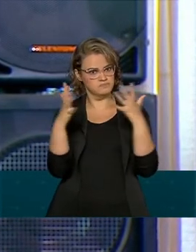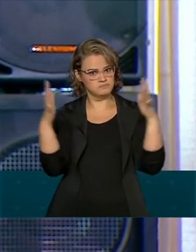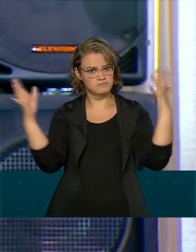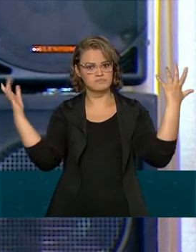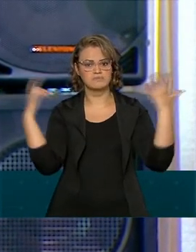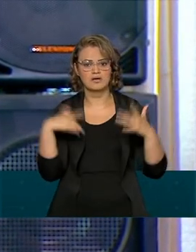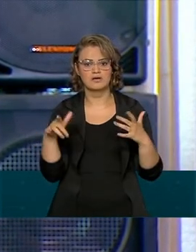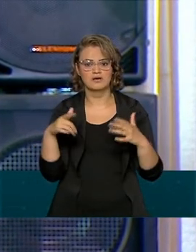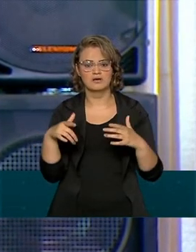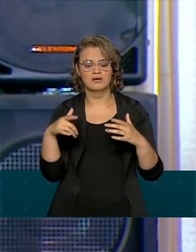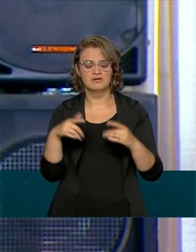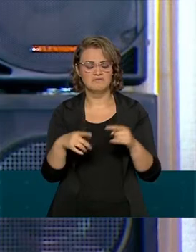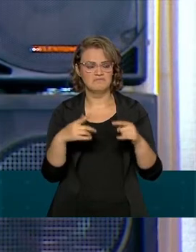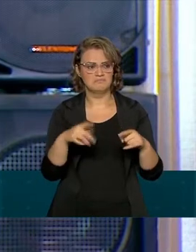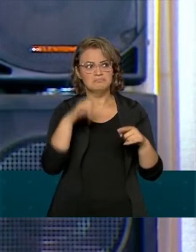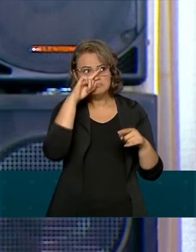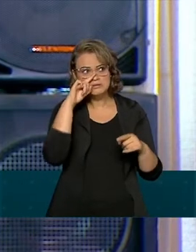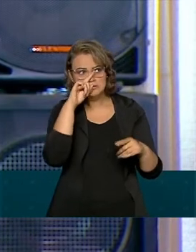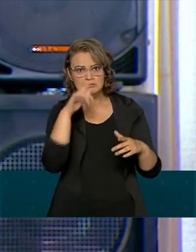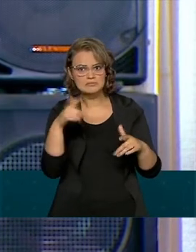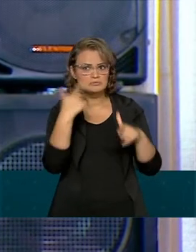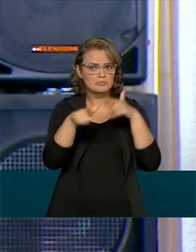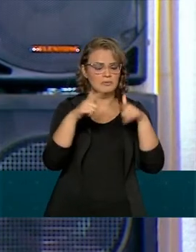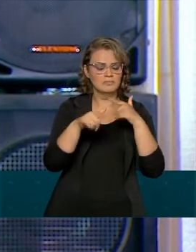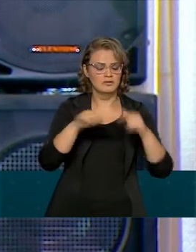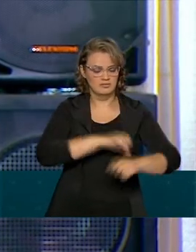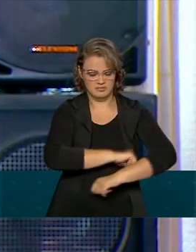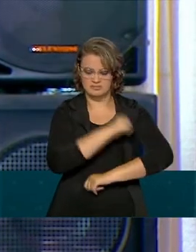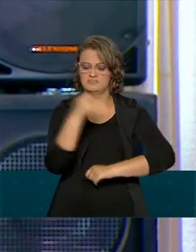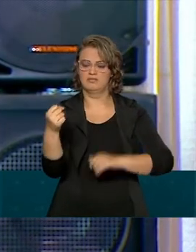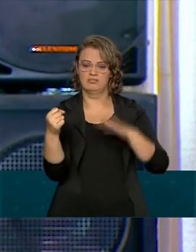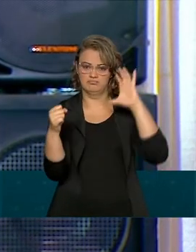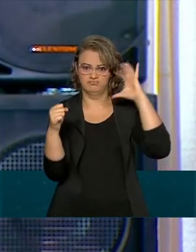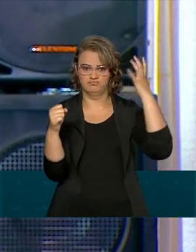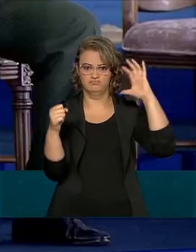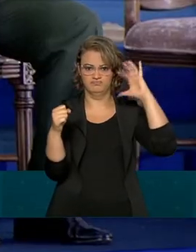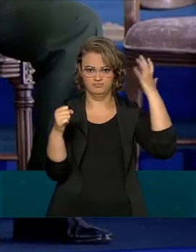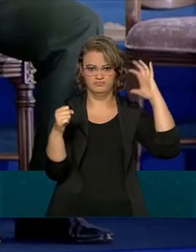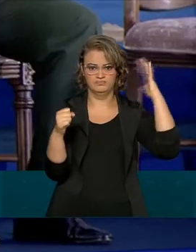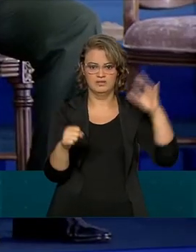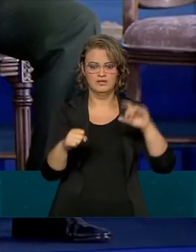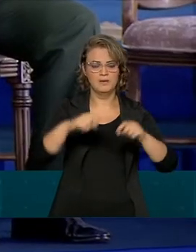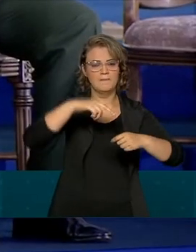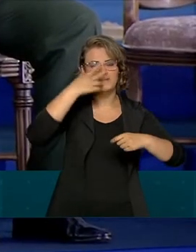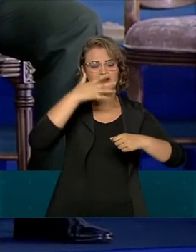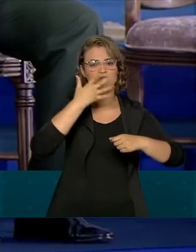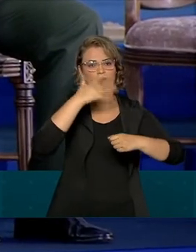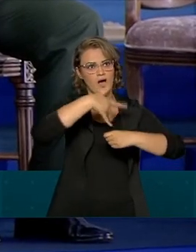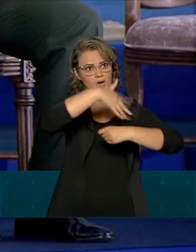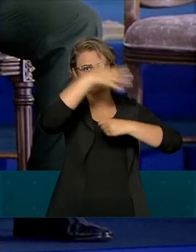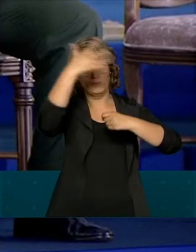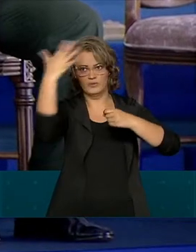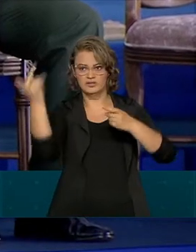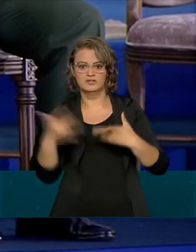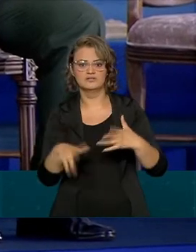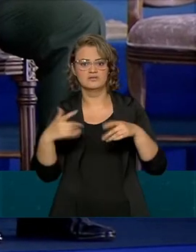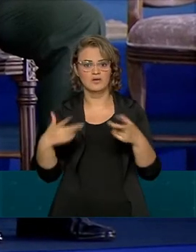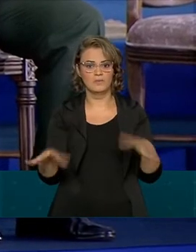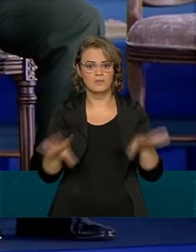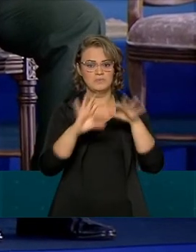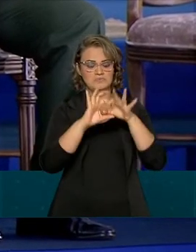Senadora entre as ameaças de tempestade como a curva do arco-íris o sinal da aliança entre a nação